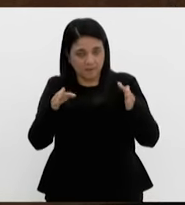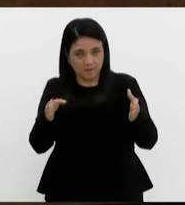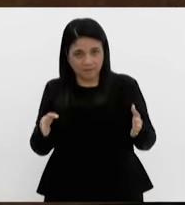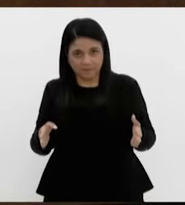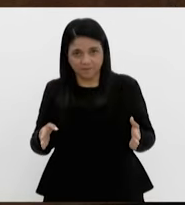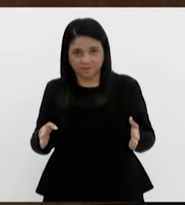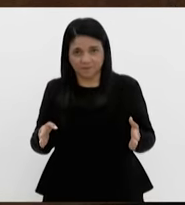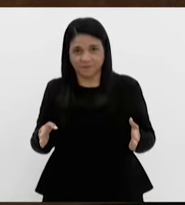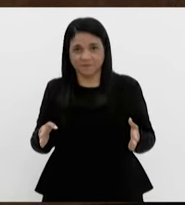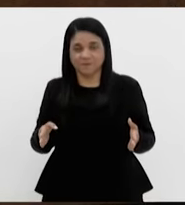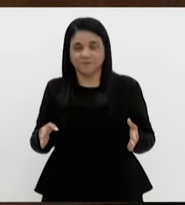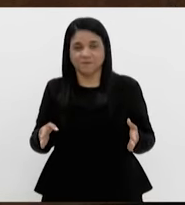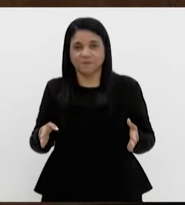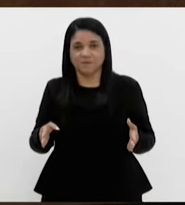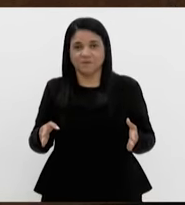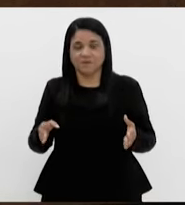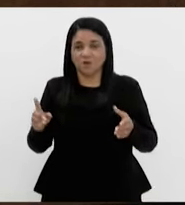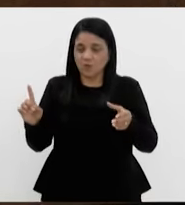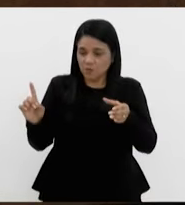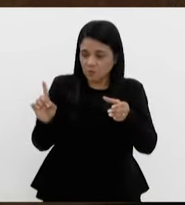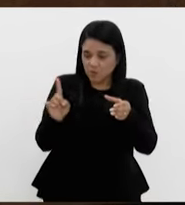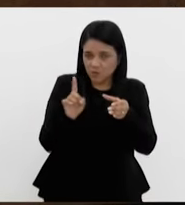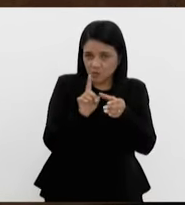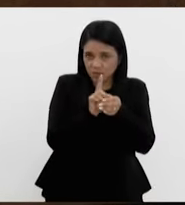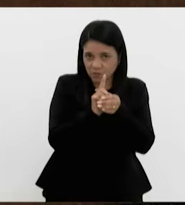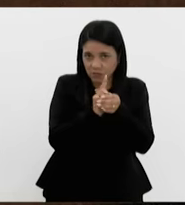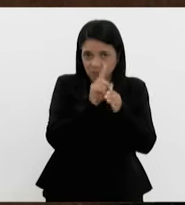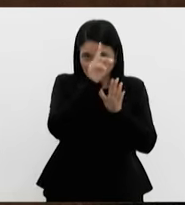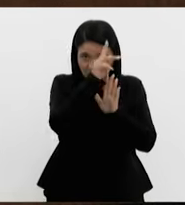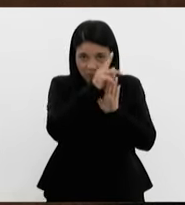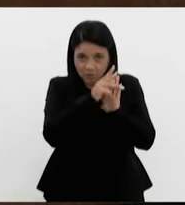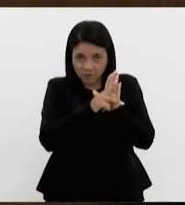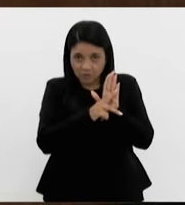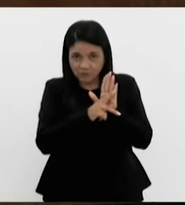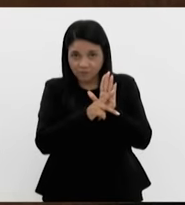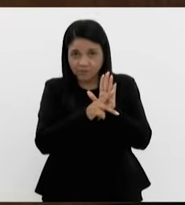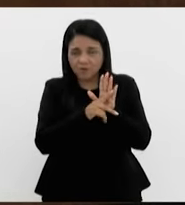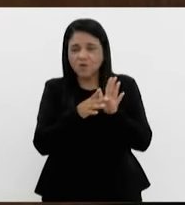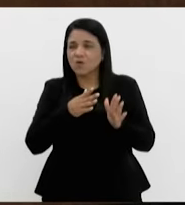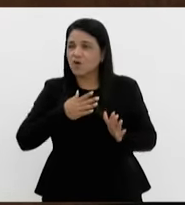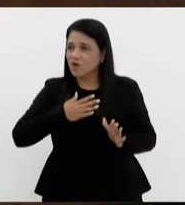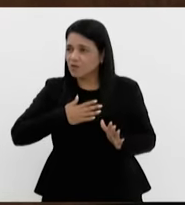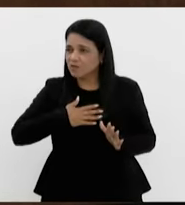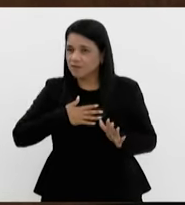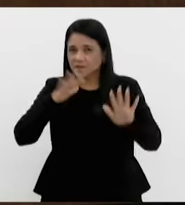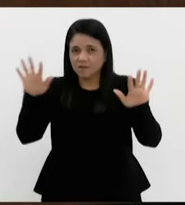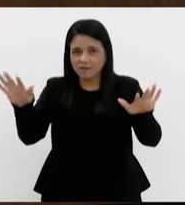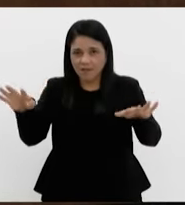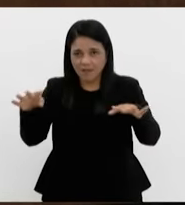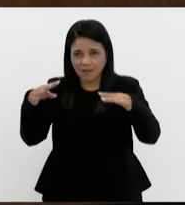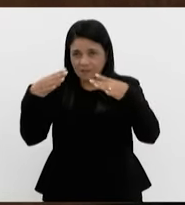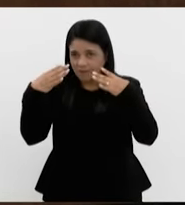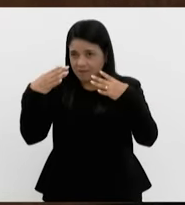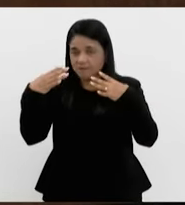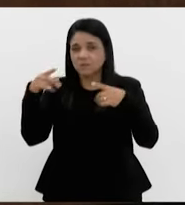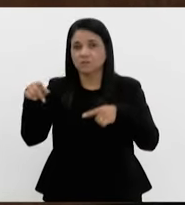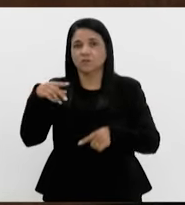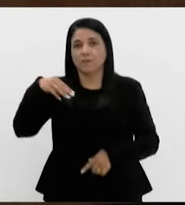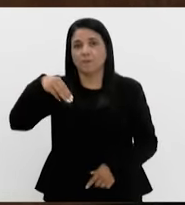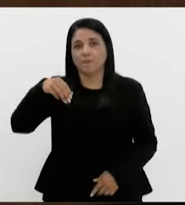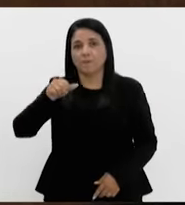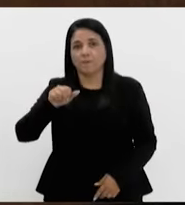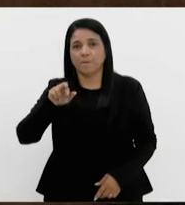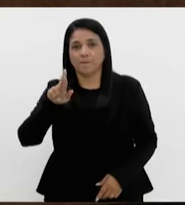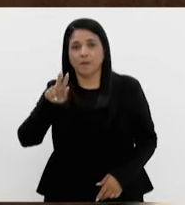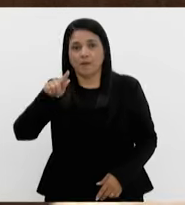coloque como coautoria, eu gostaria da atenção do Marquinho, que